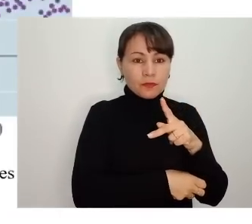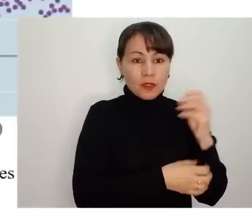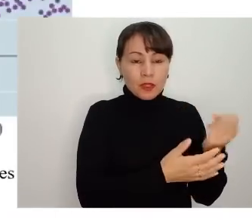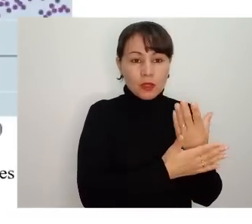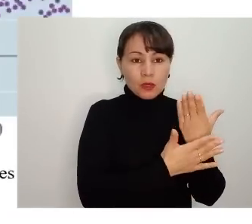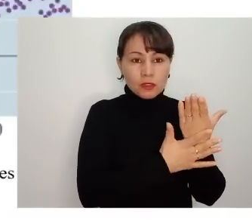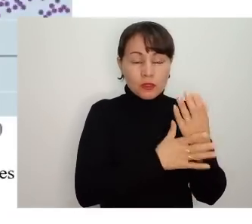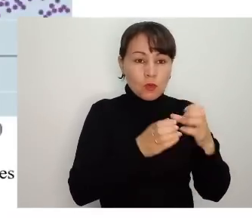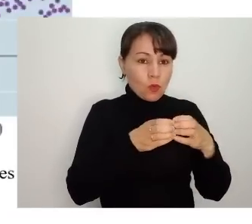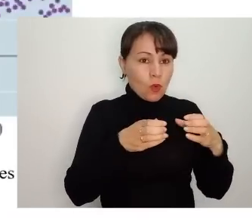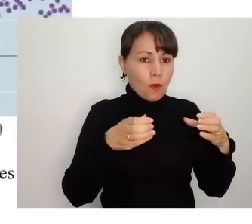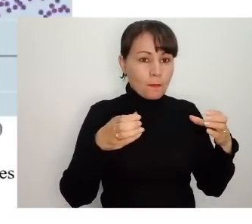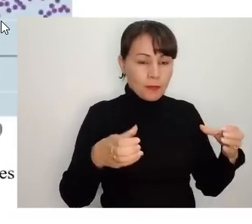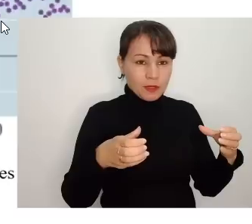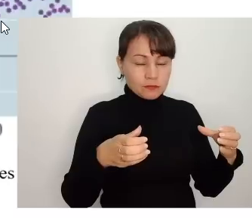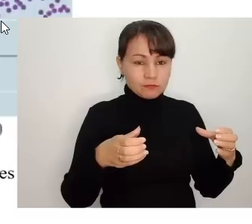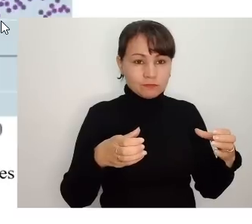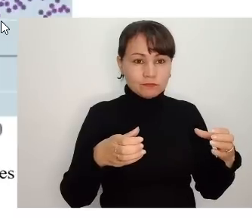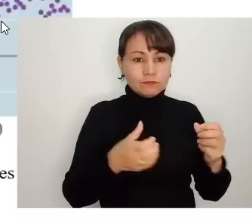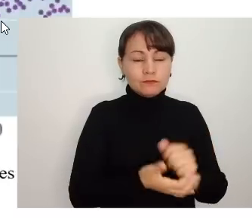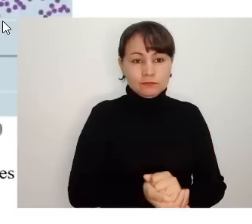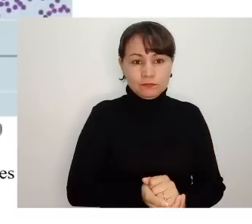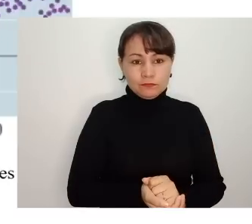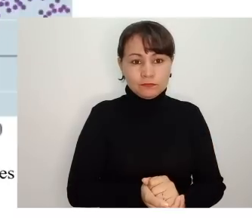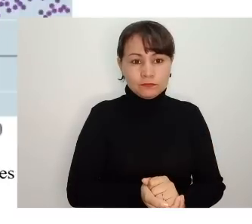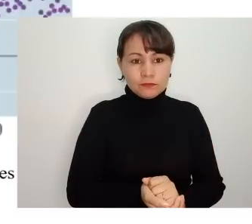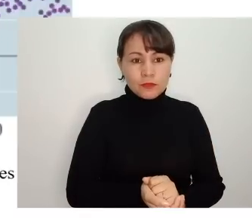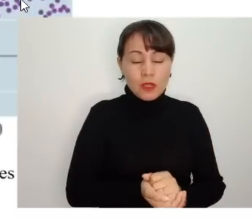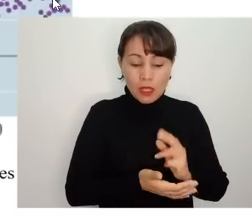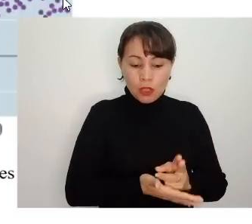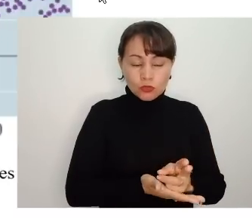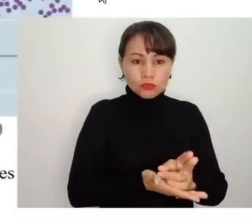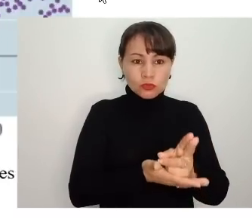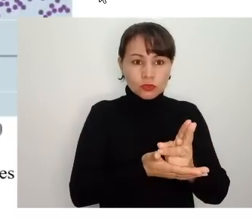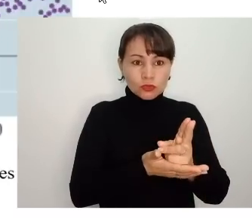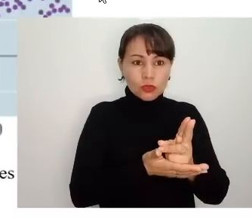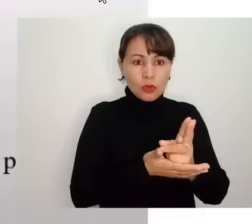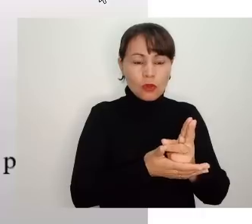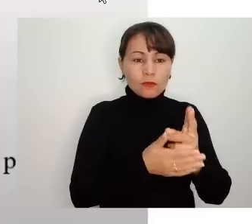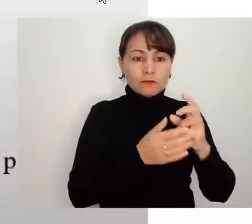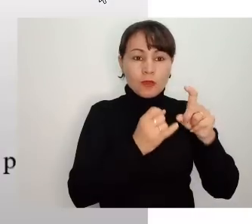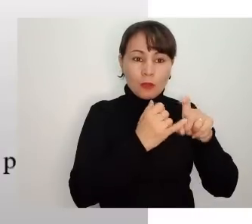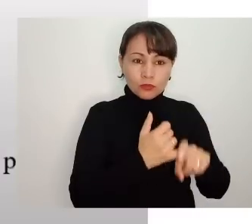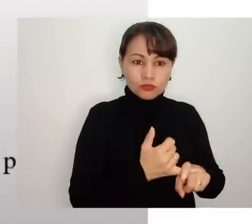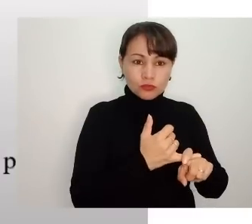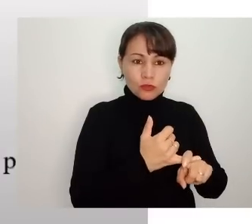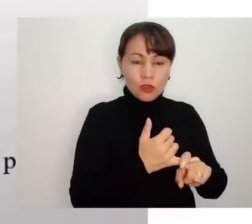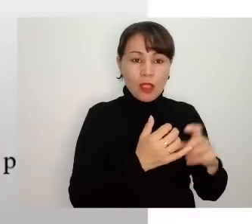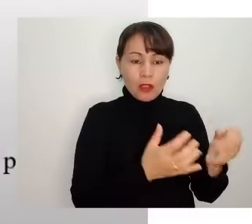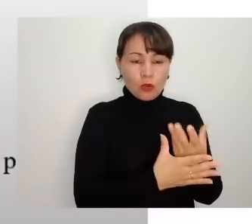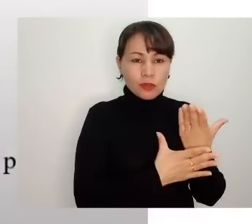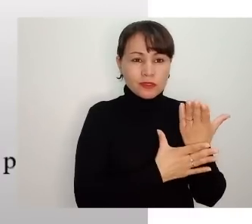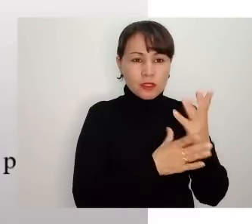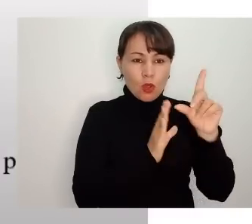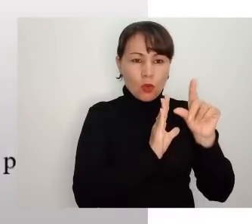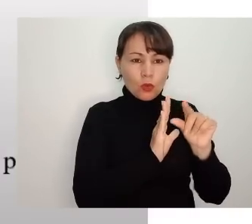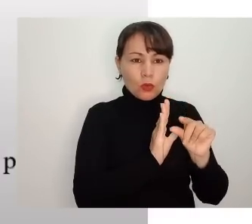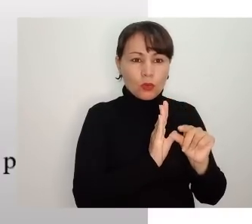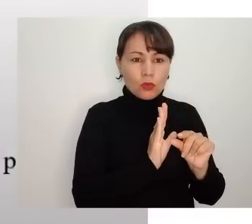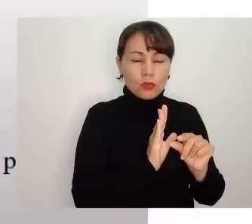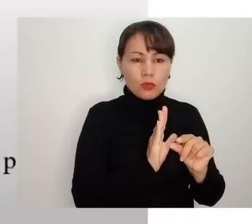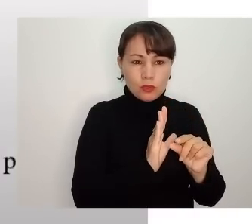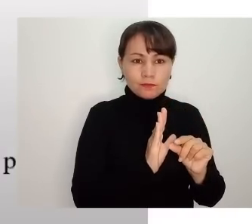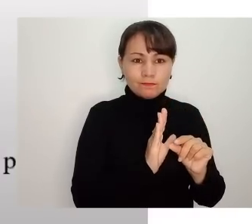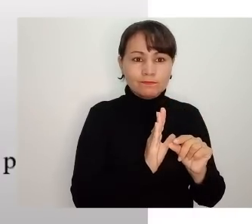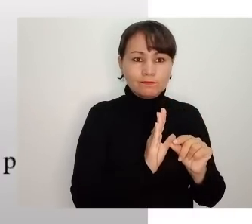Aqui ocorreu o aumento da amplitude, e ela perdurou. Aqui ocorreu uma